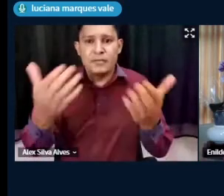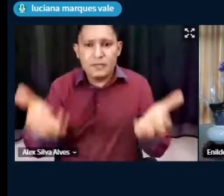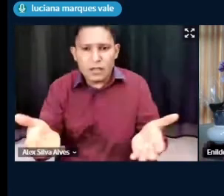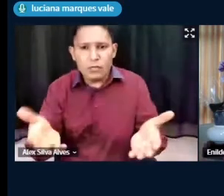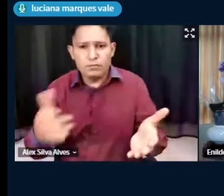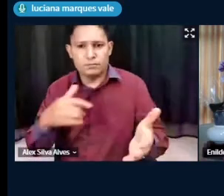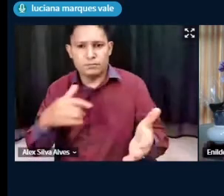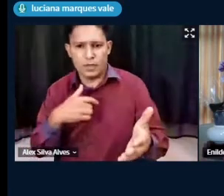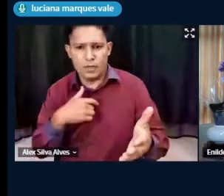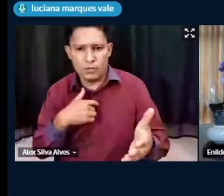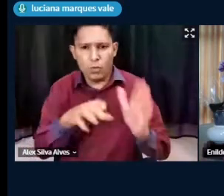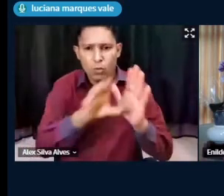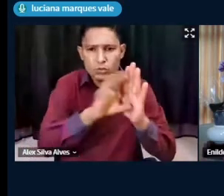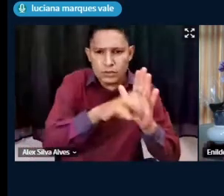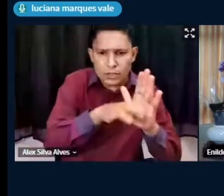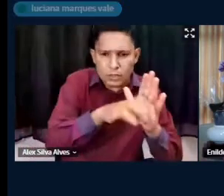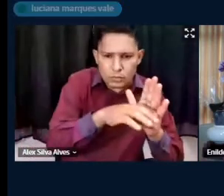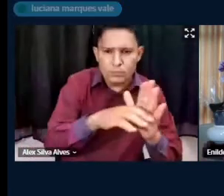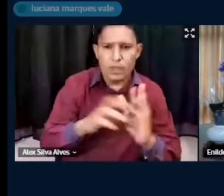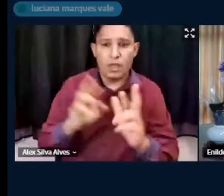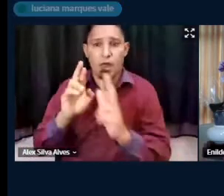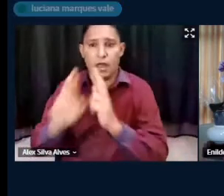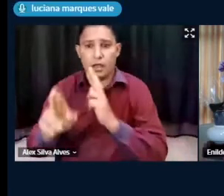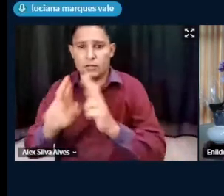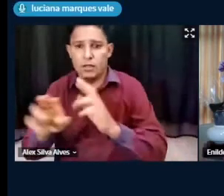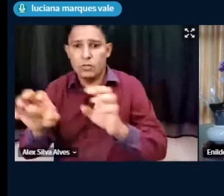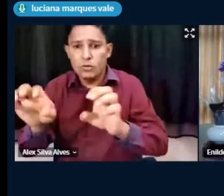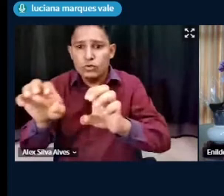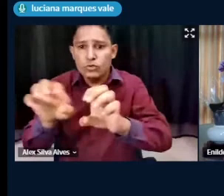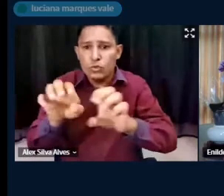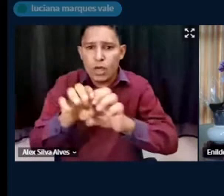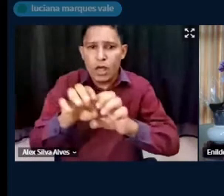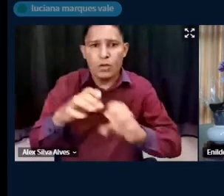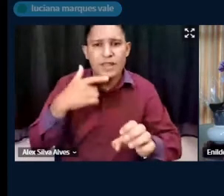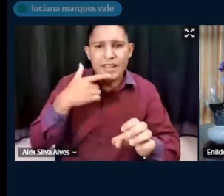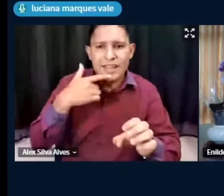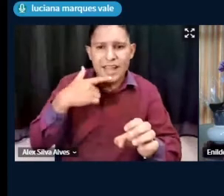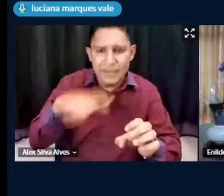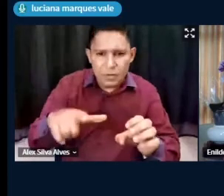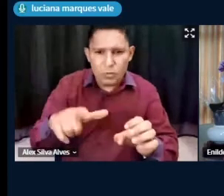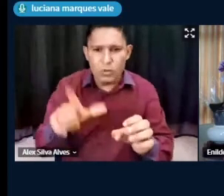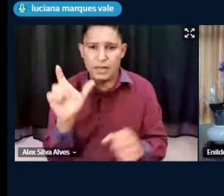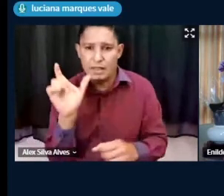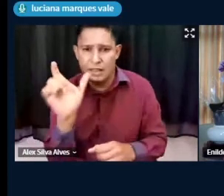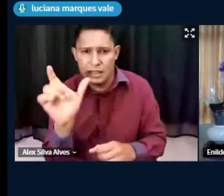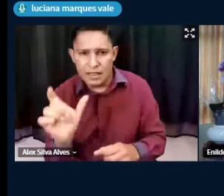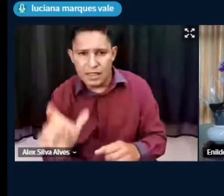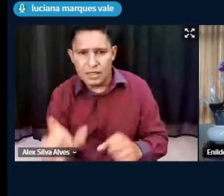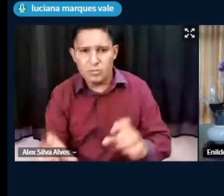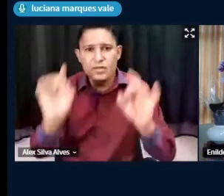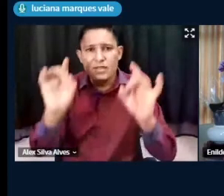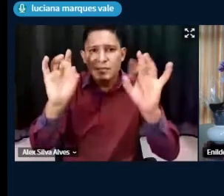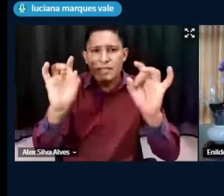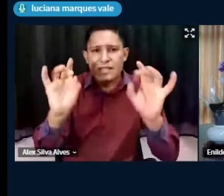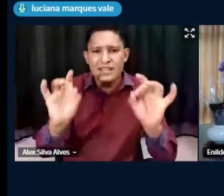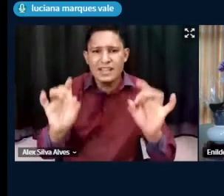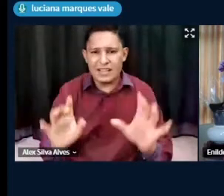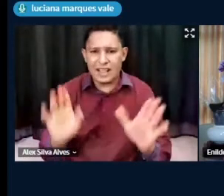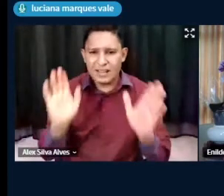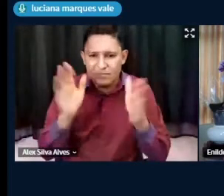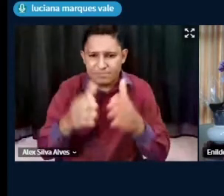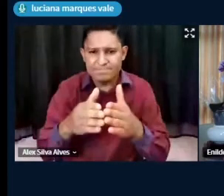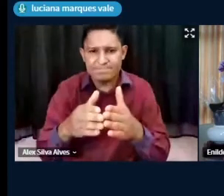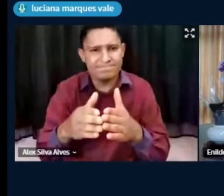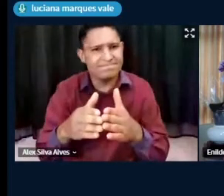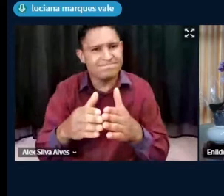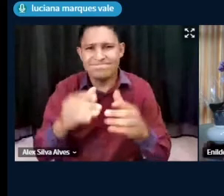especialidade em questão. E assim como mantém um distanciamento